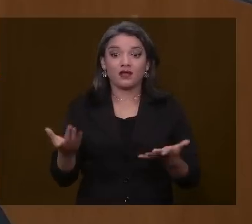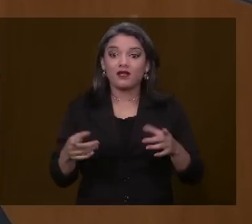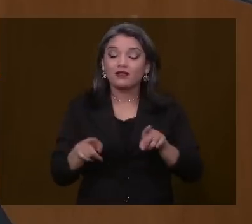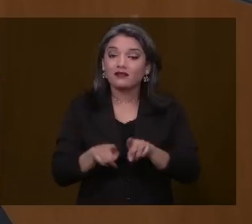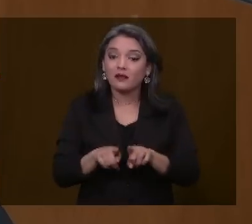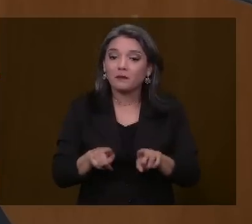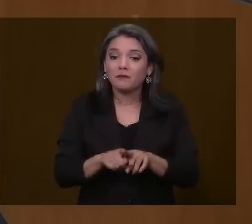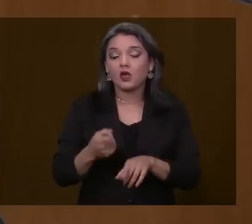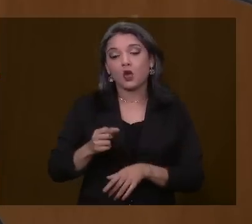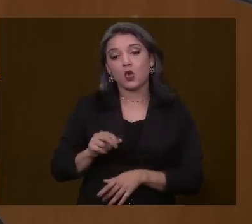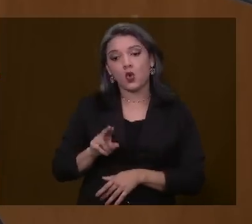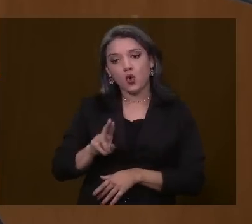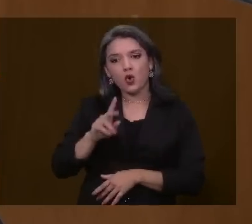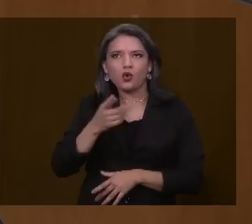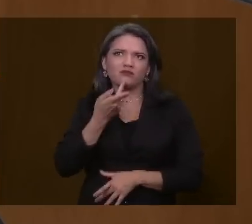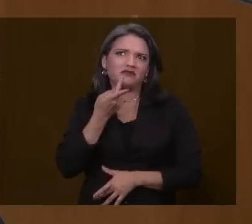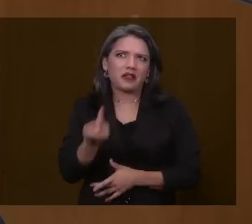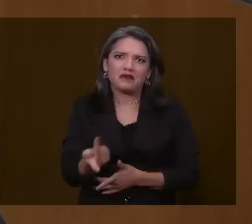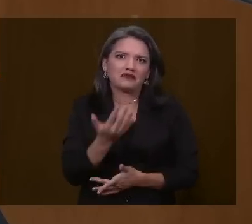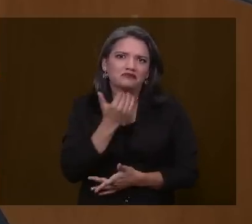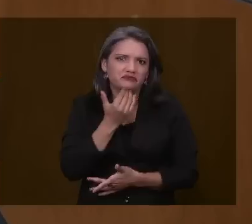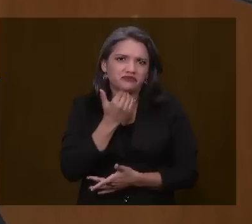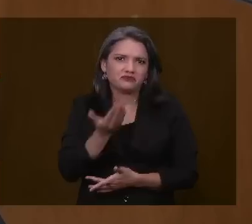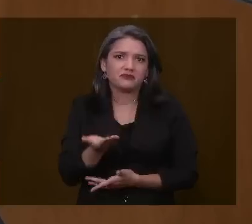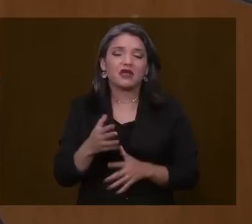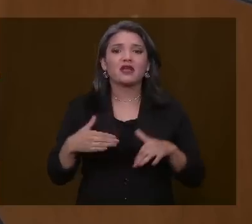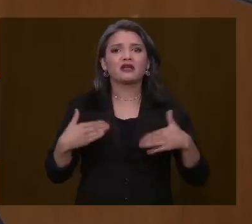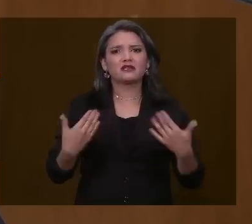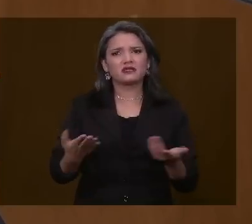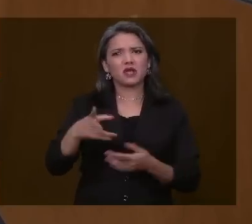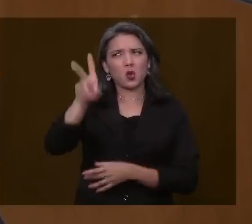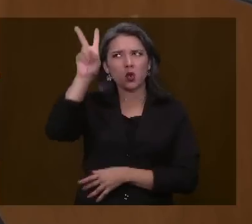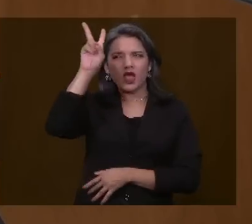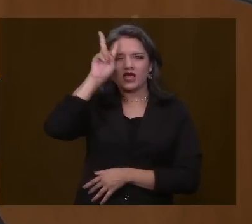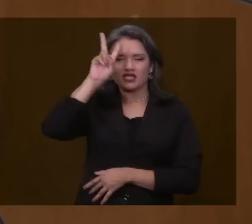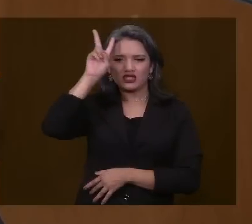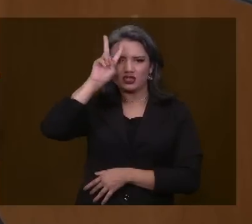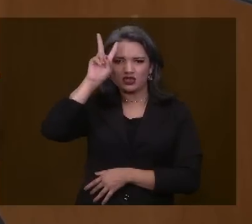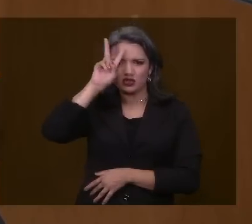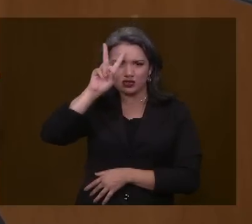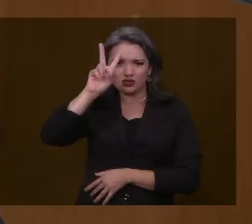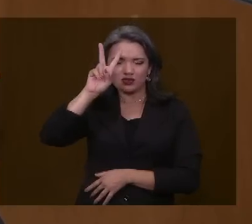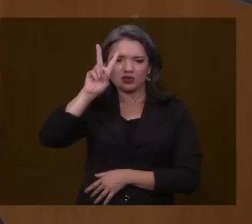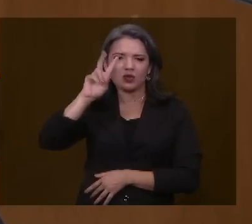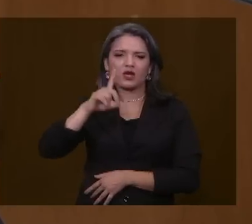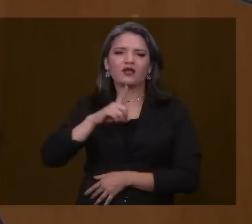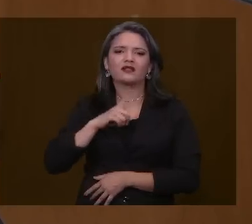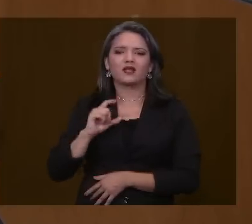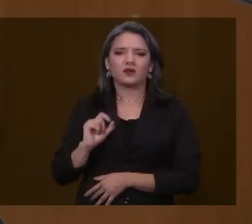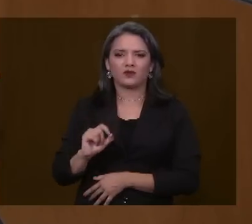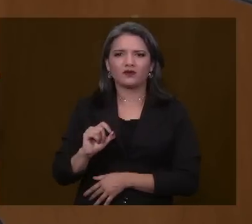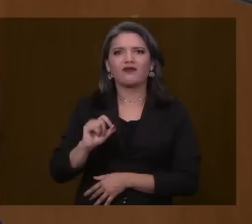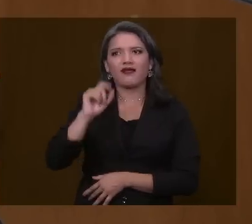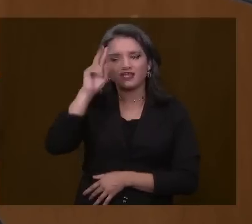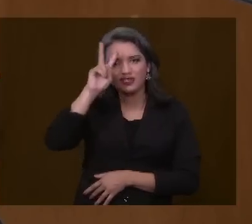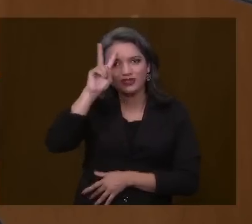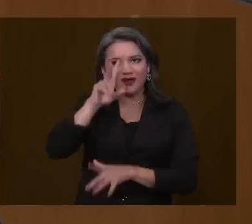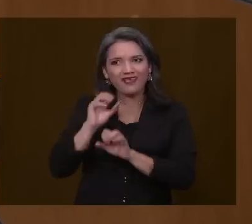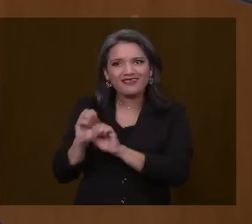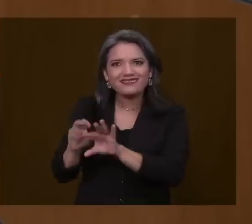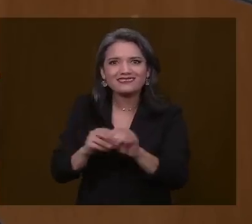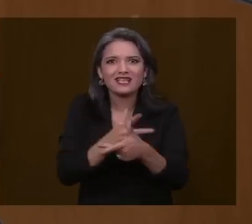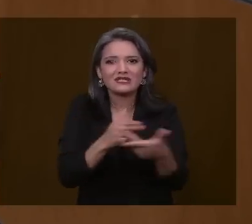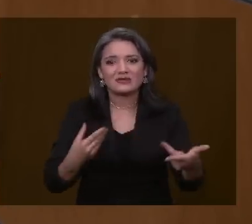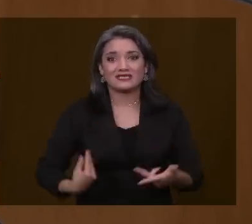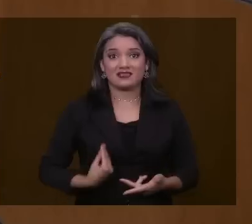reputava insuficiente. Que a história seja professora da vida. A preservação do